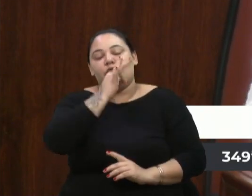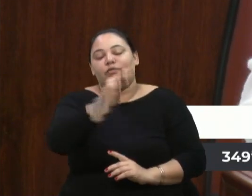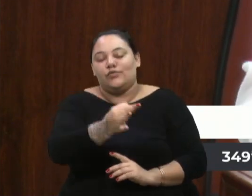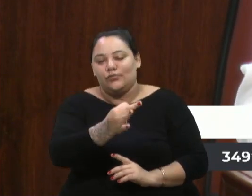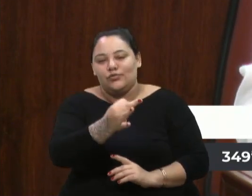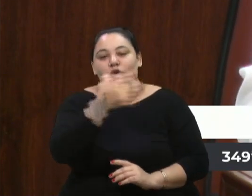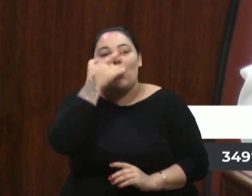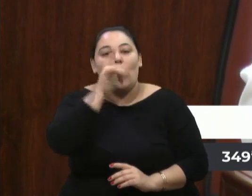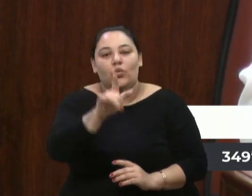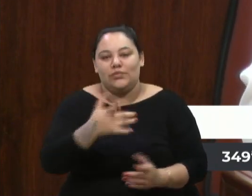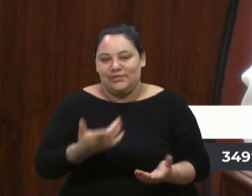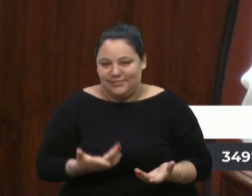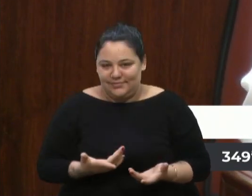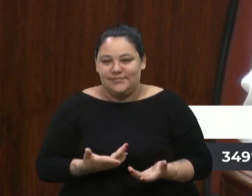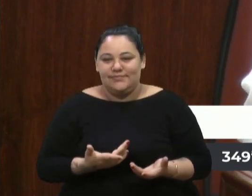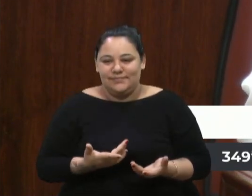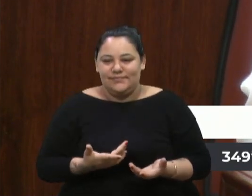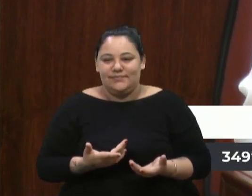inclusive, de ter